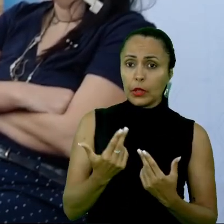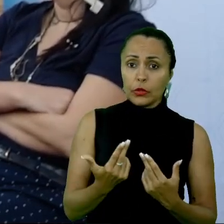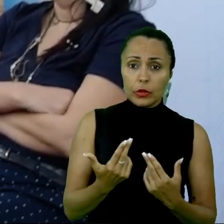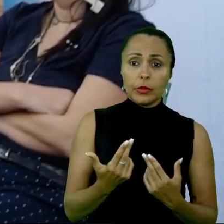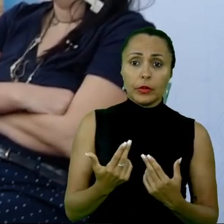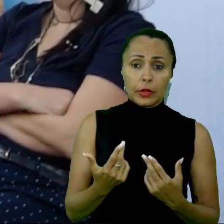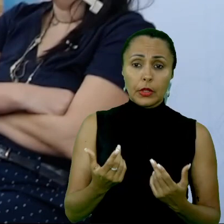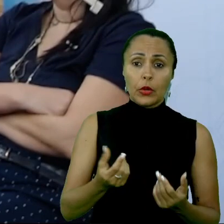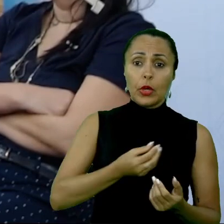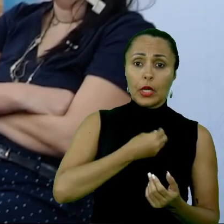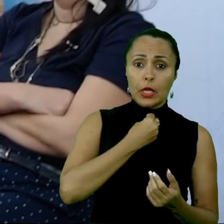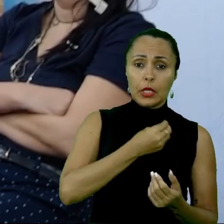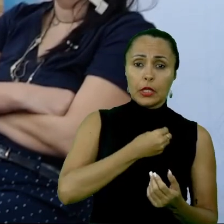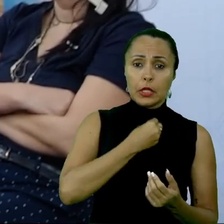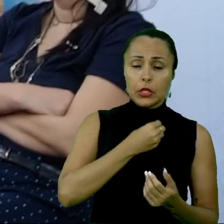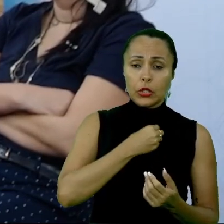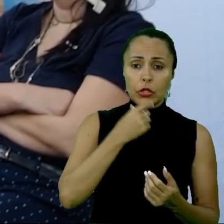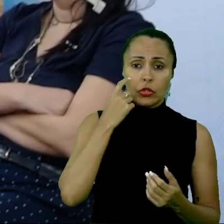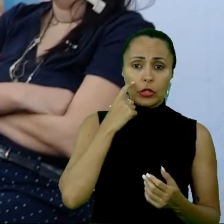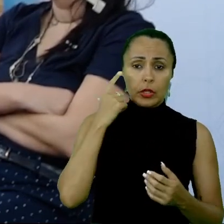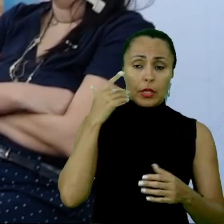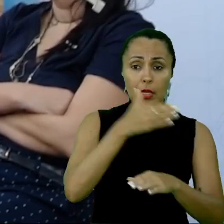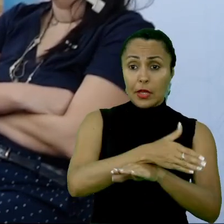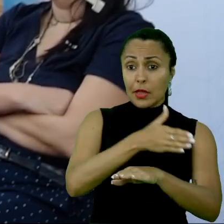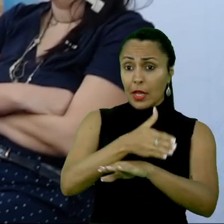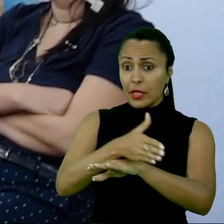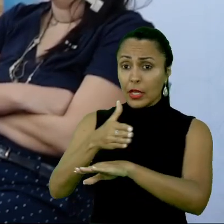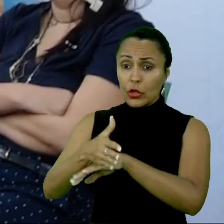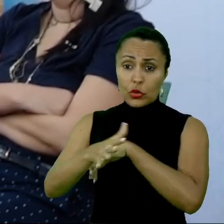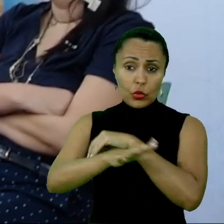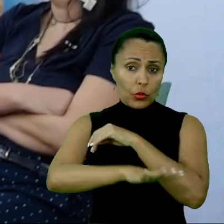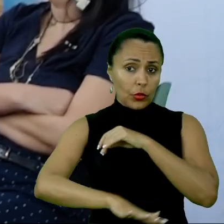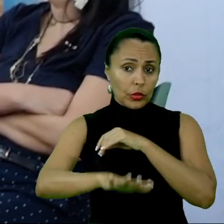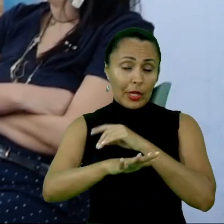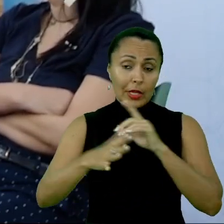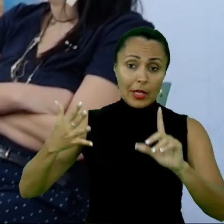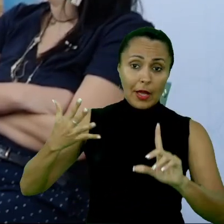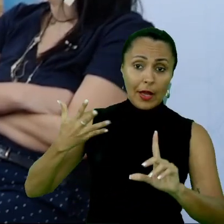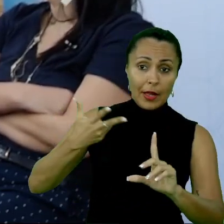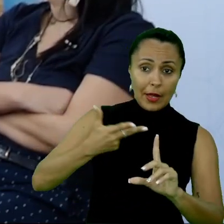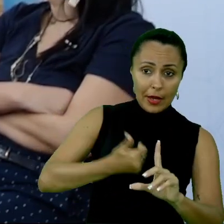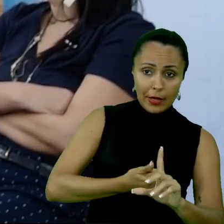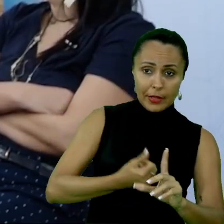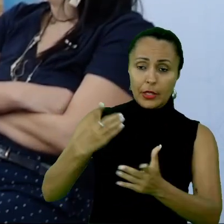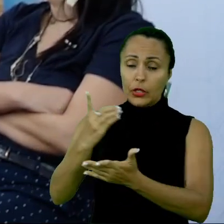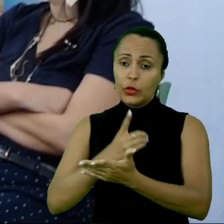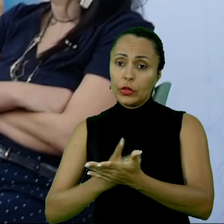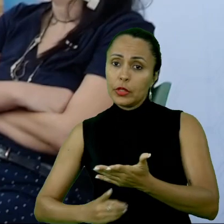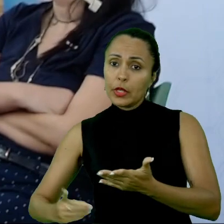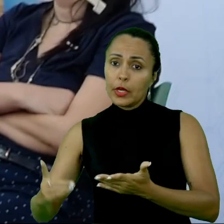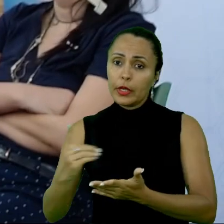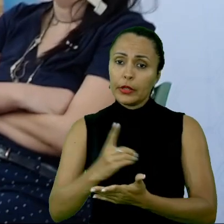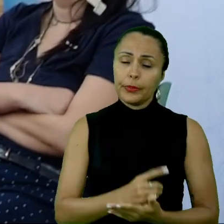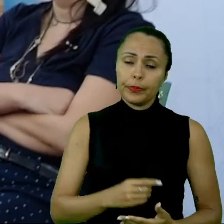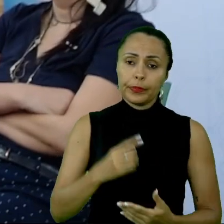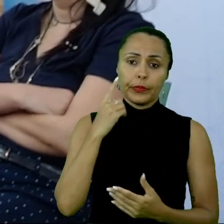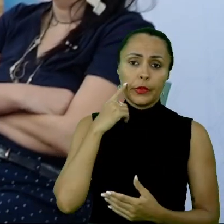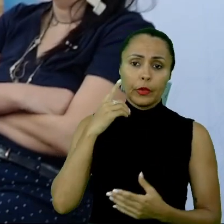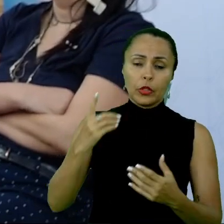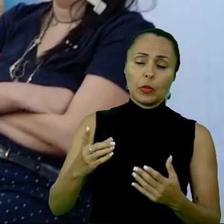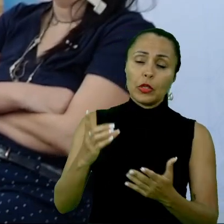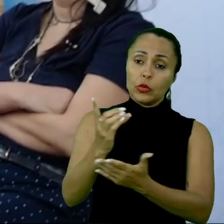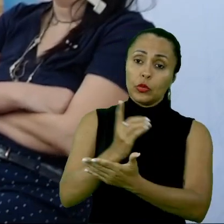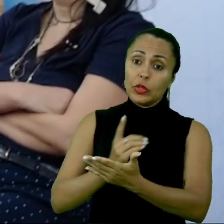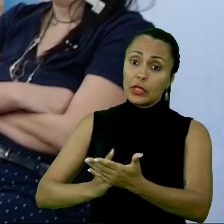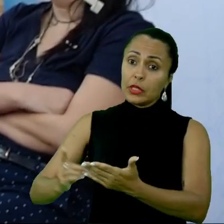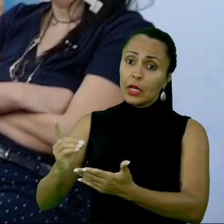existem interseções. Sim. Interseções entre a arte e o design. Contudo, o aspecto do design,